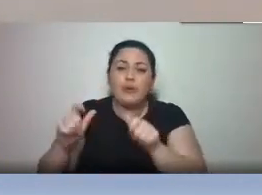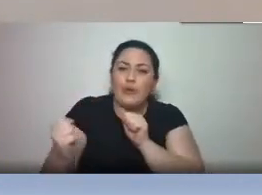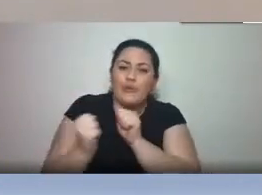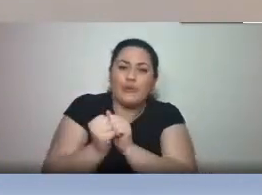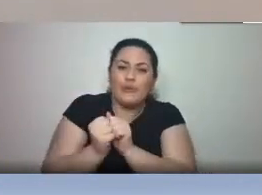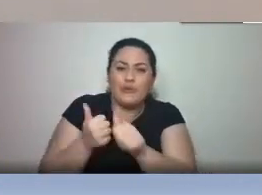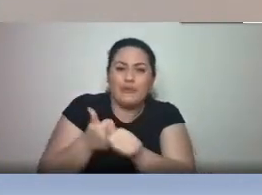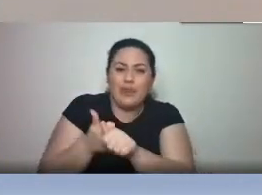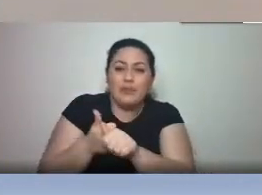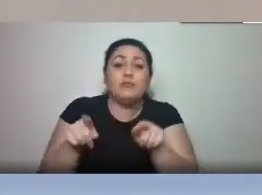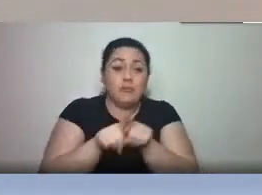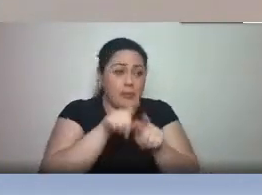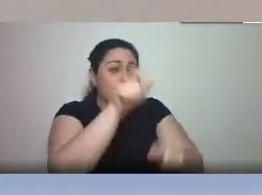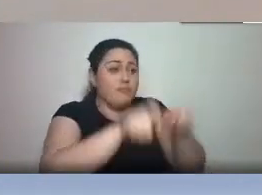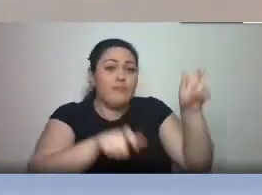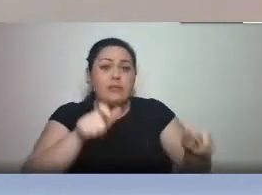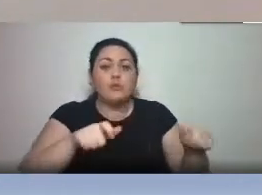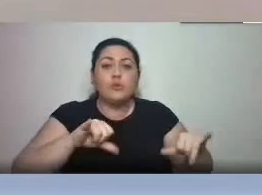até nós profissionalmente.